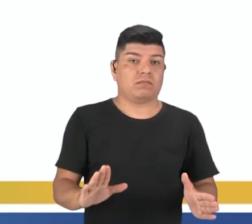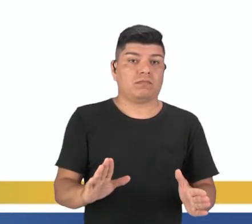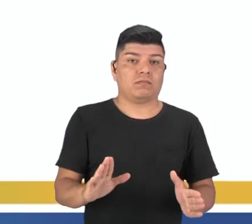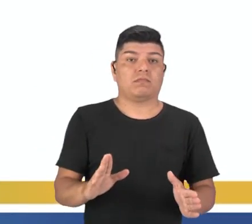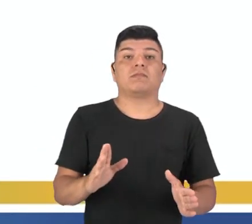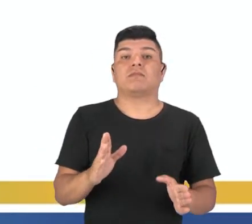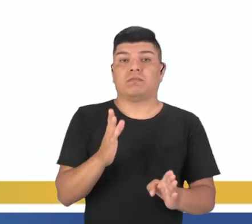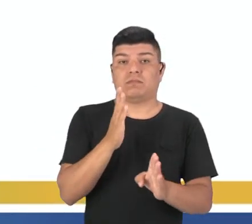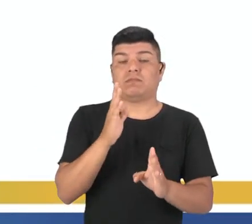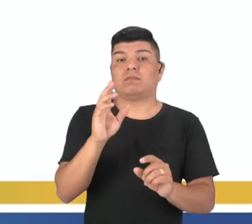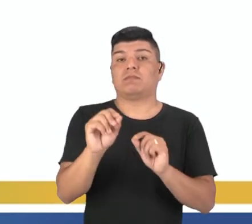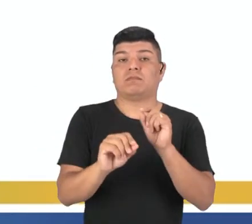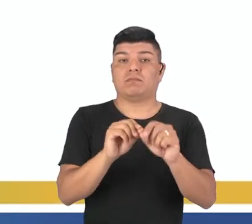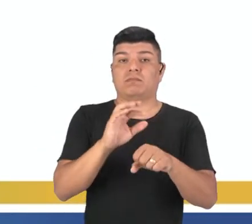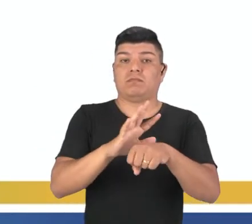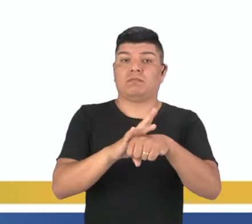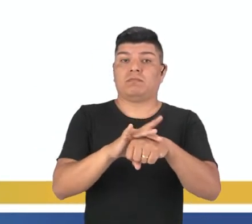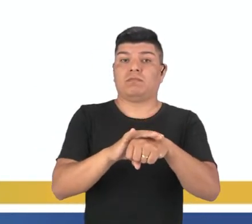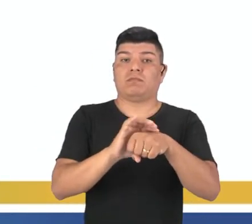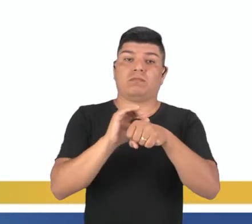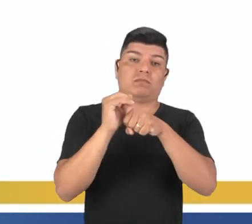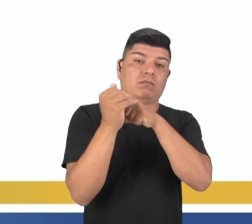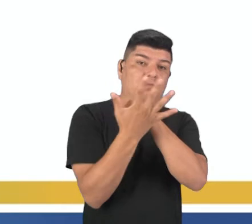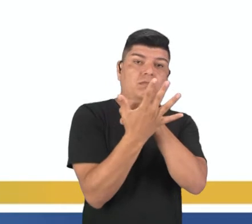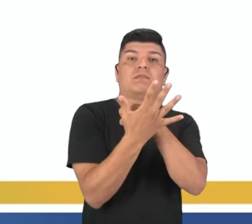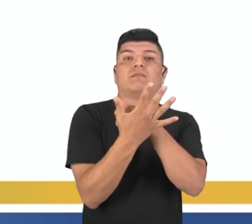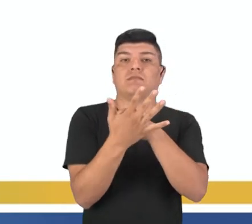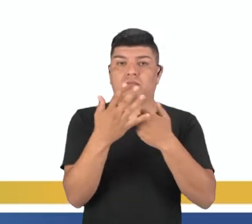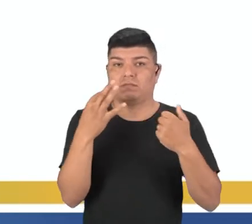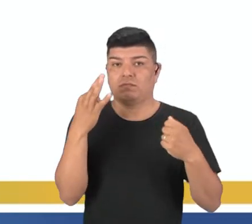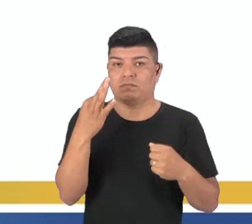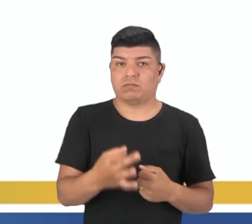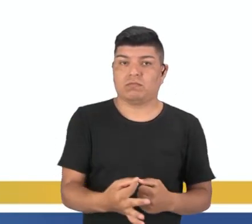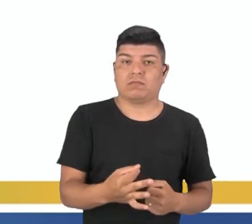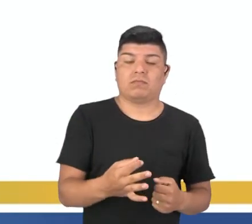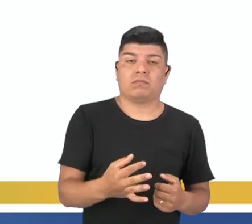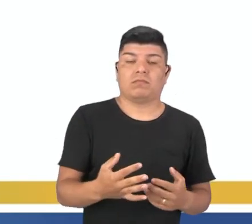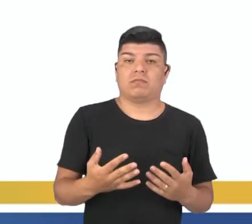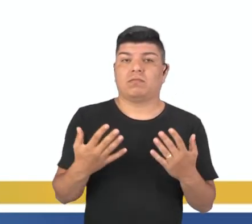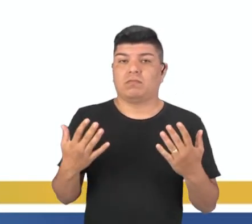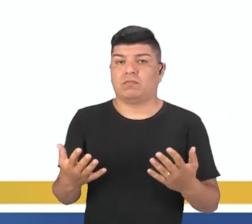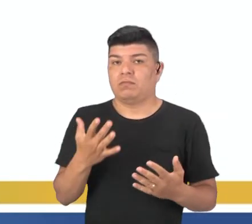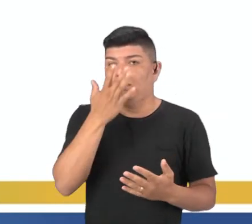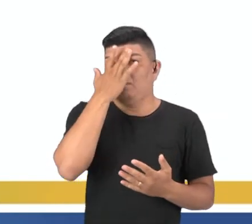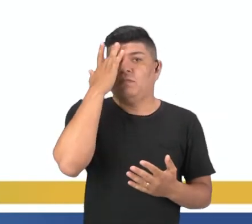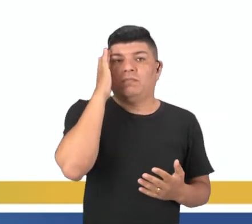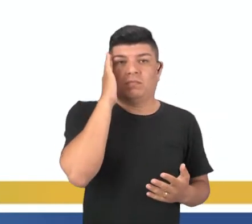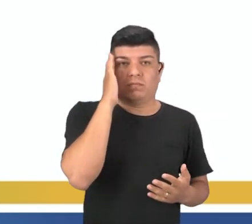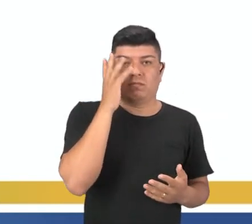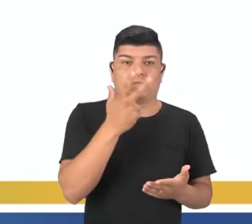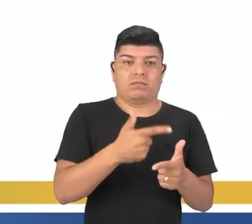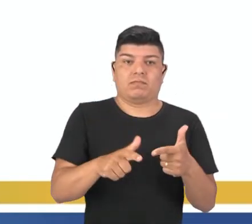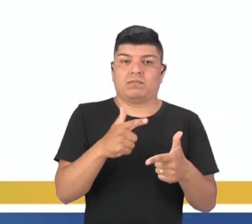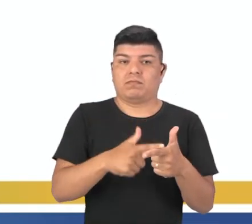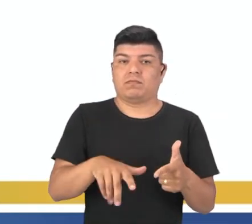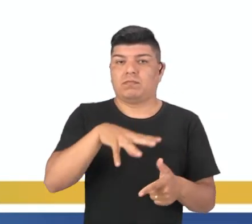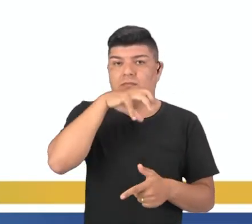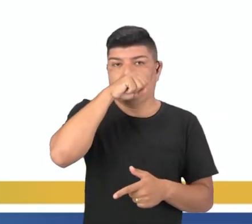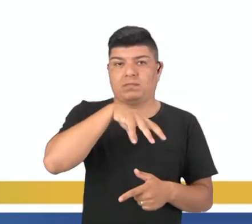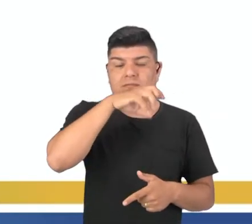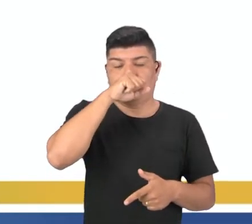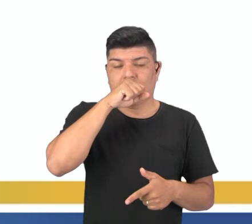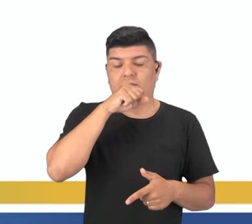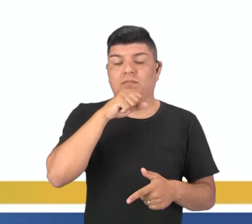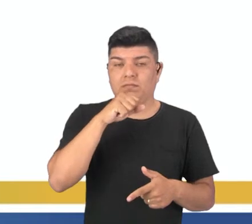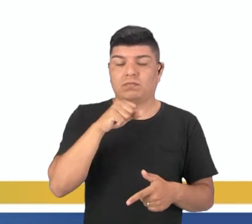os casos mais graves aí do Covid, certo? Quando o paciente tem problemas respiratórios. Então, esse